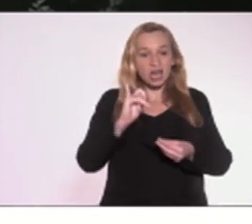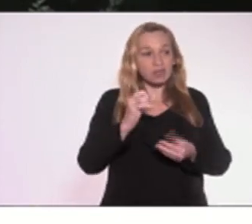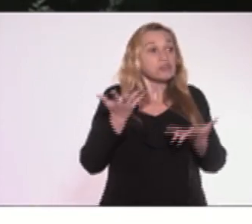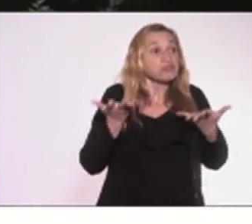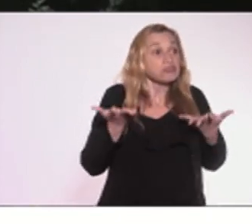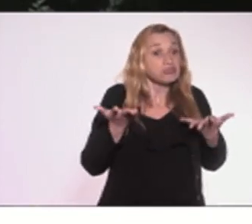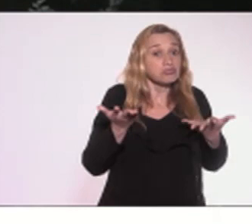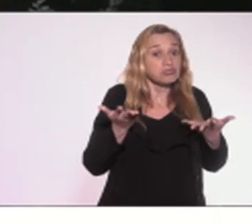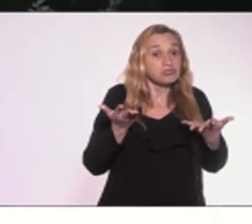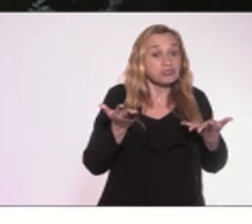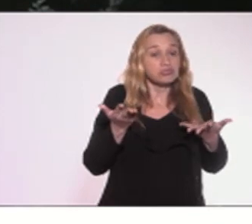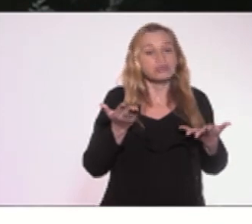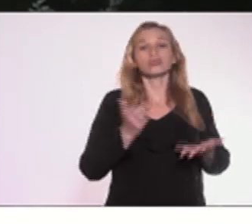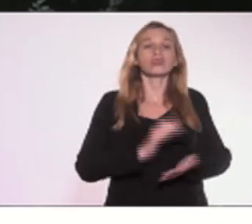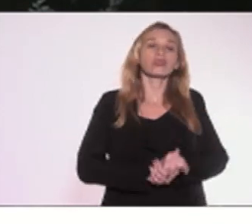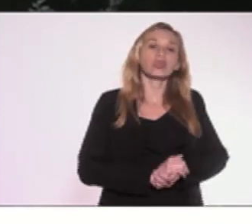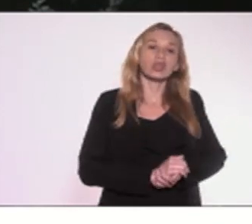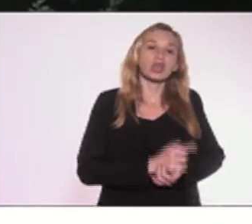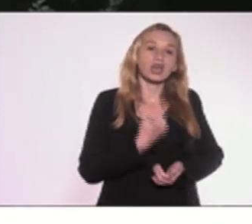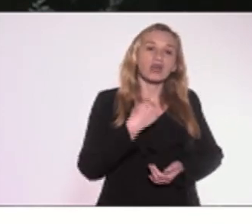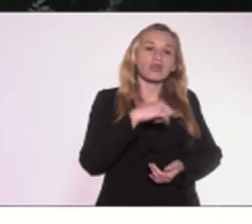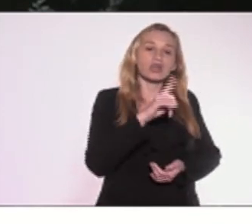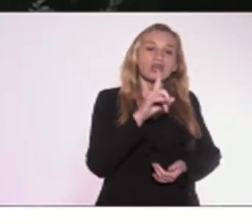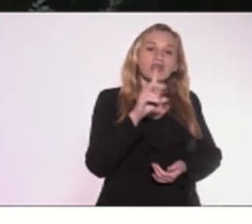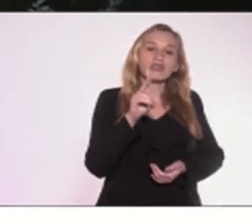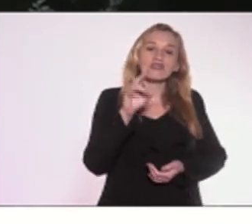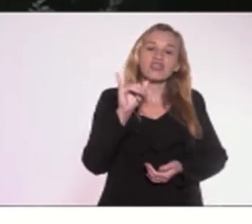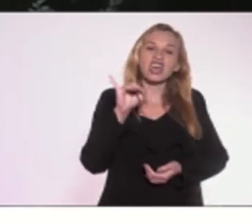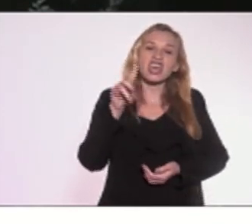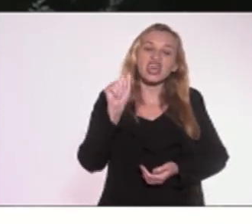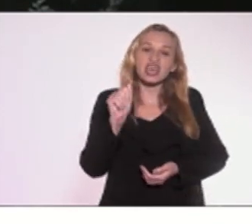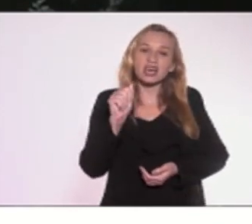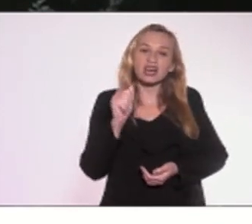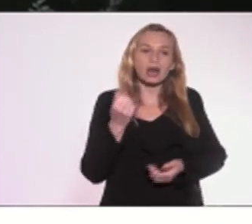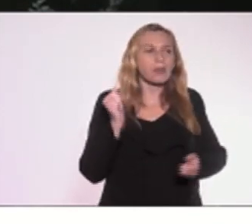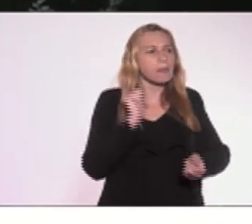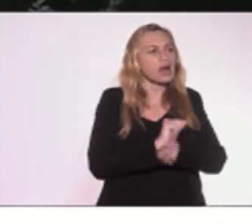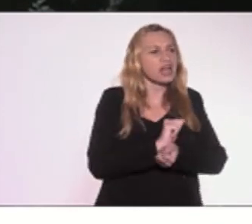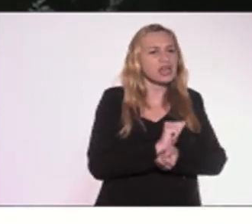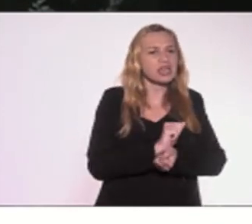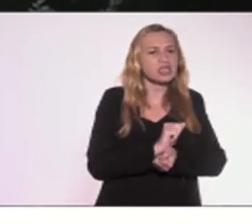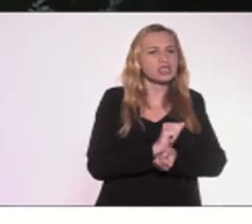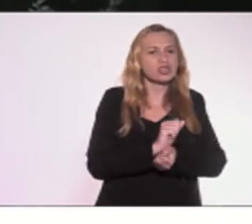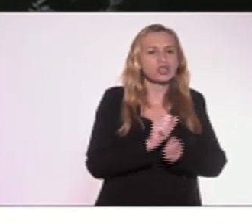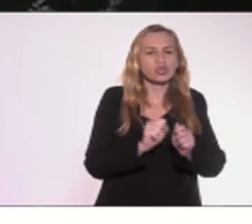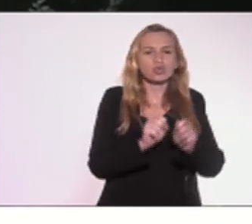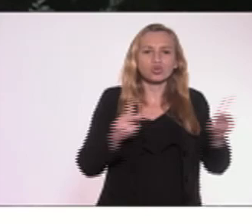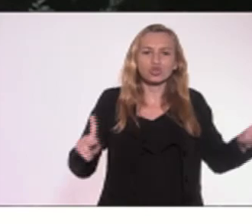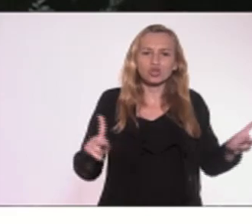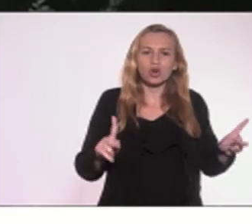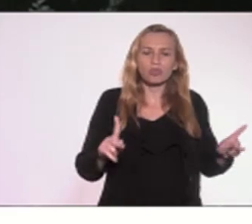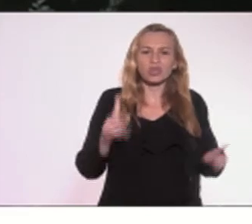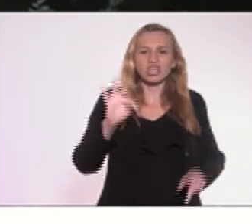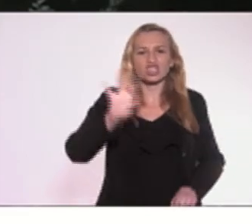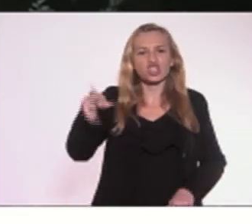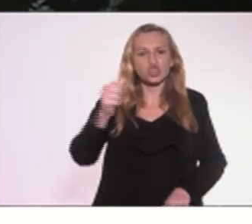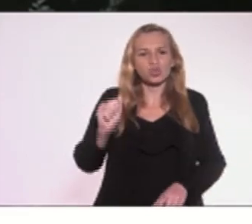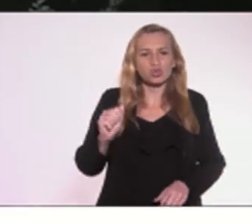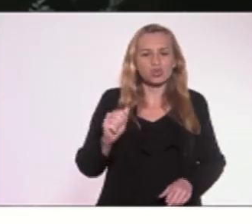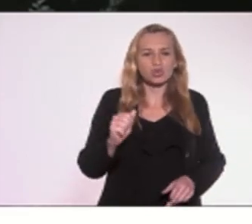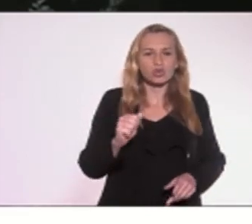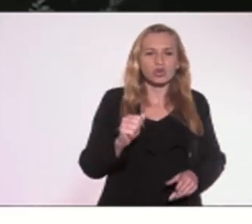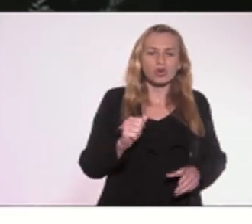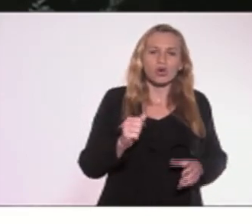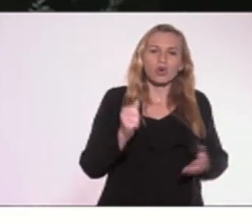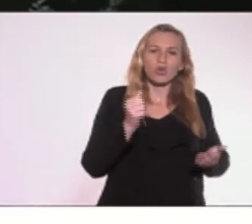Estou indo para a Veiga de Almeida, parei na Galeria 45, ou Shopping 45, na Tijuca, peguei e comprei um punhado de